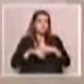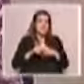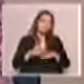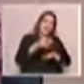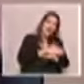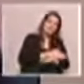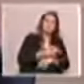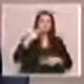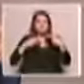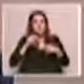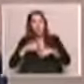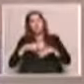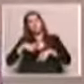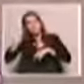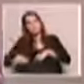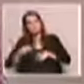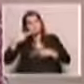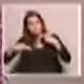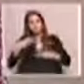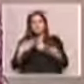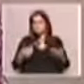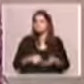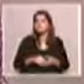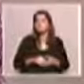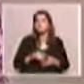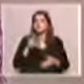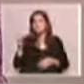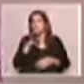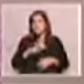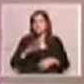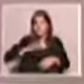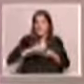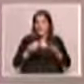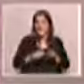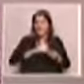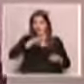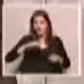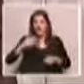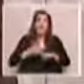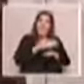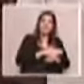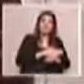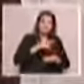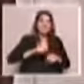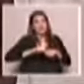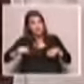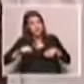acabam, não é? Eu não consigo encontrar dados. Durante, aliás, o João dizia isso. Para mim, queijo da serra é antes, durante, depois, em vez